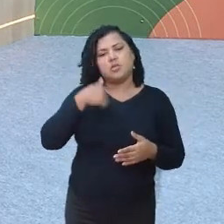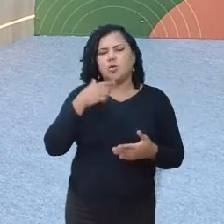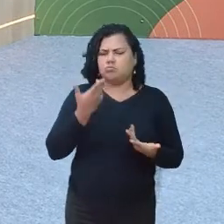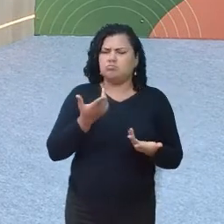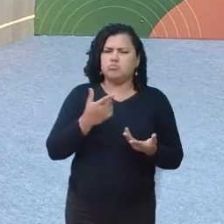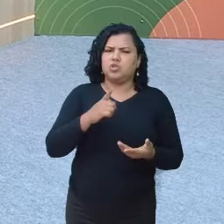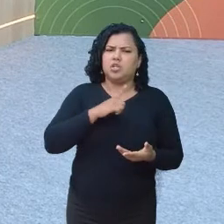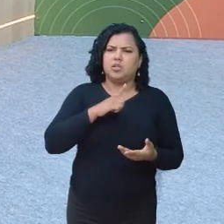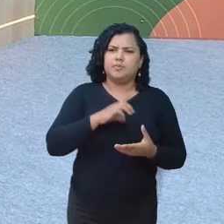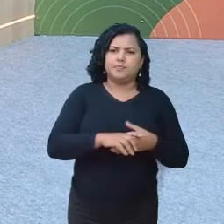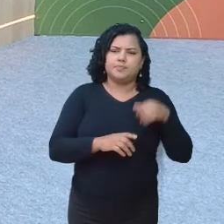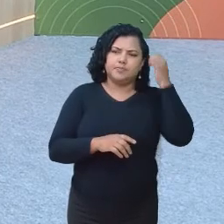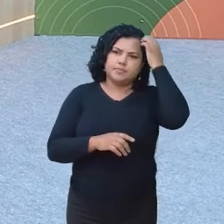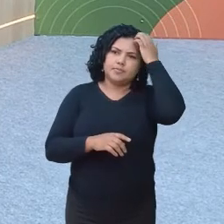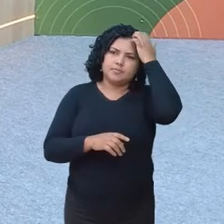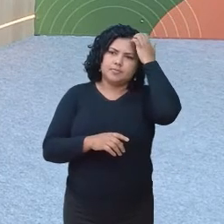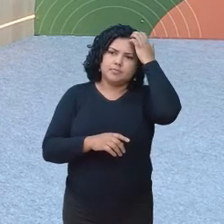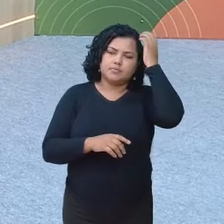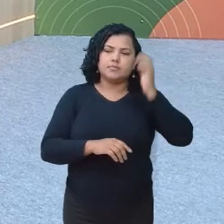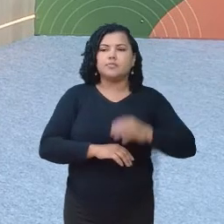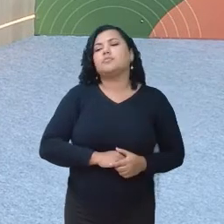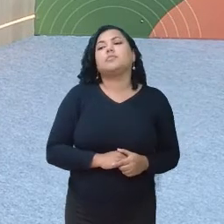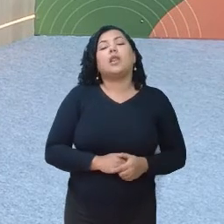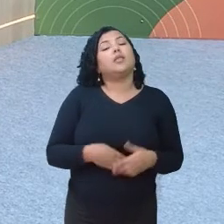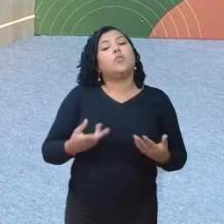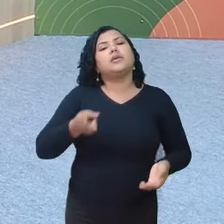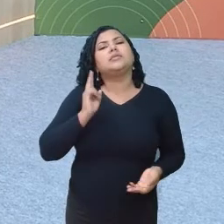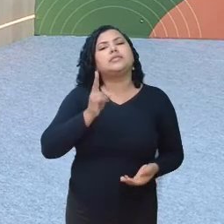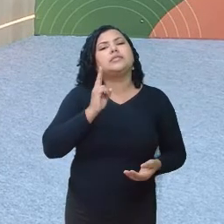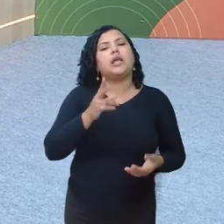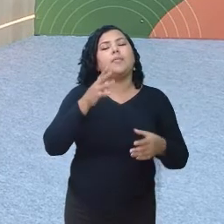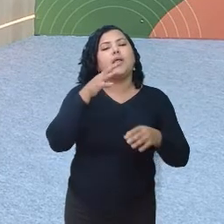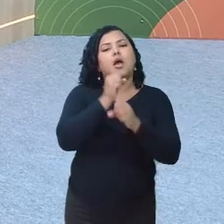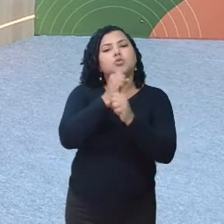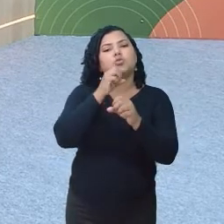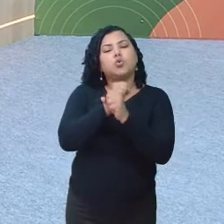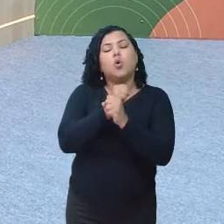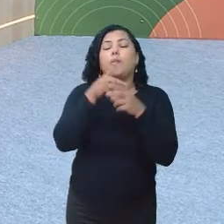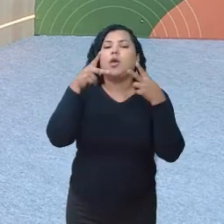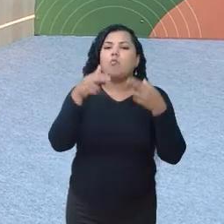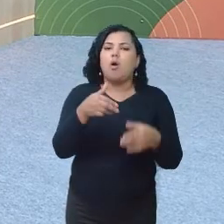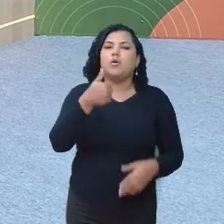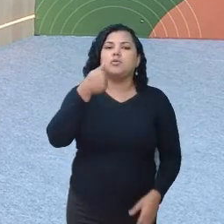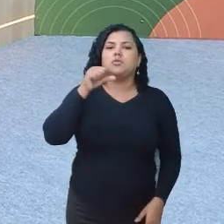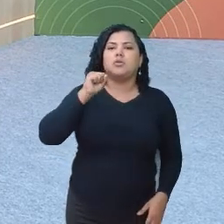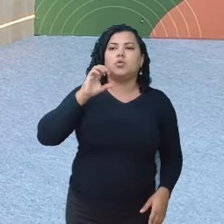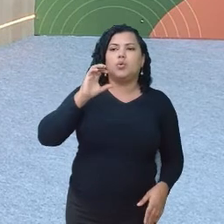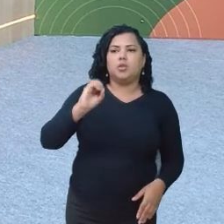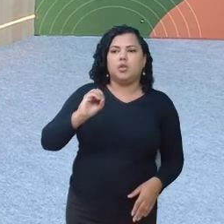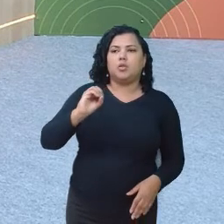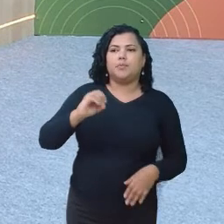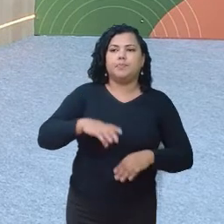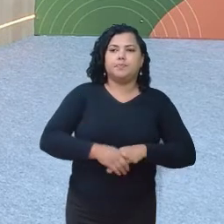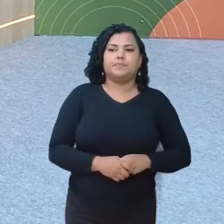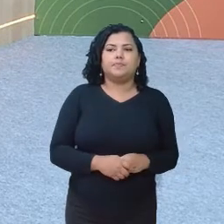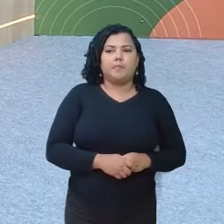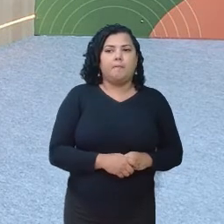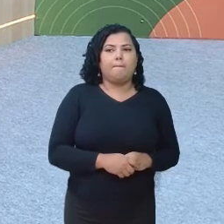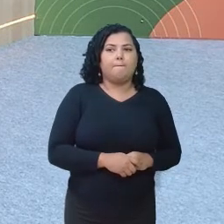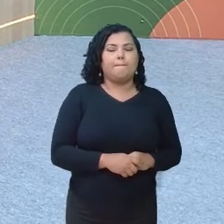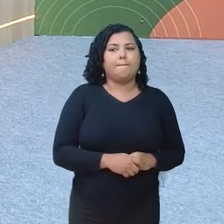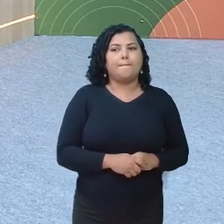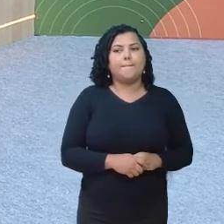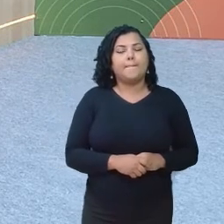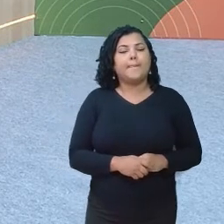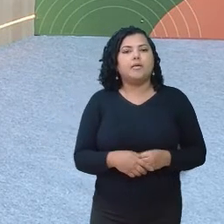soma dos ângulos internos de um triângulo é sempre igual a 180. Então, 80 mais 82 mais a medida que eu